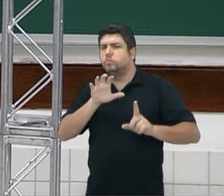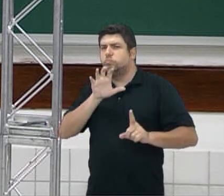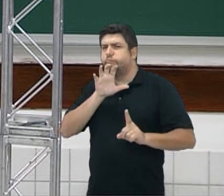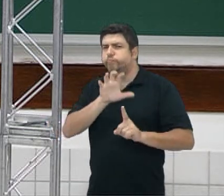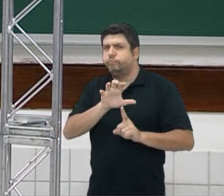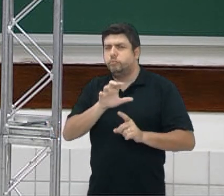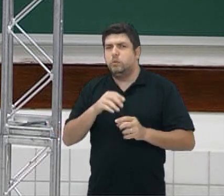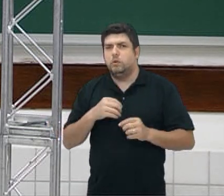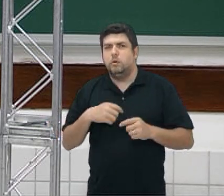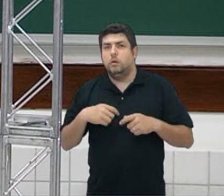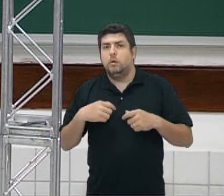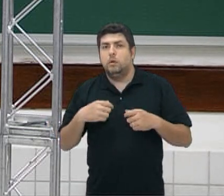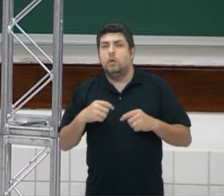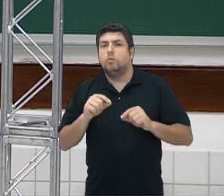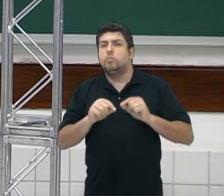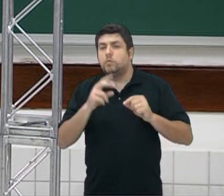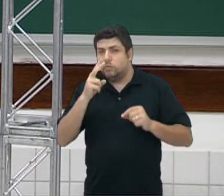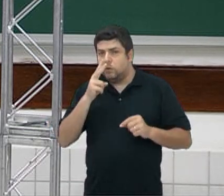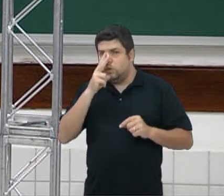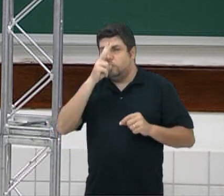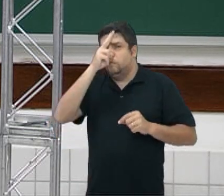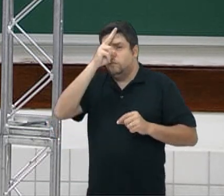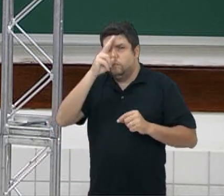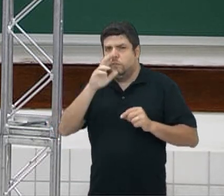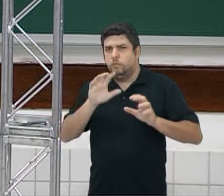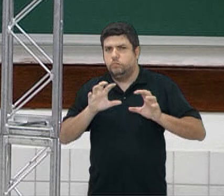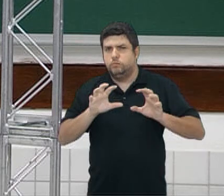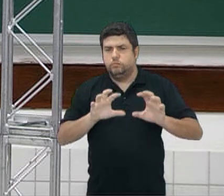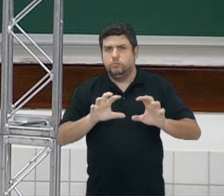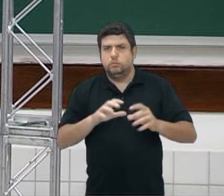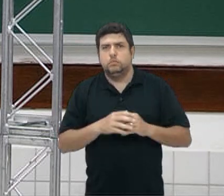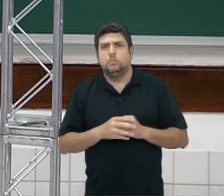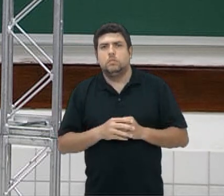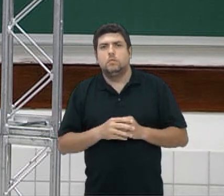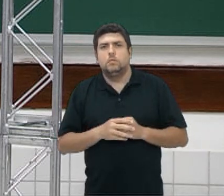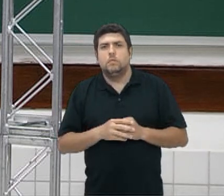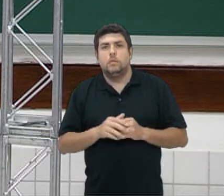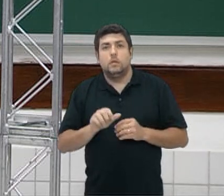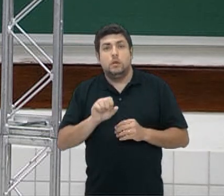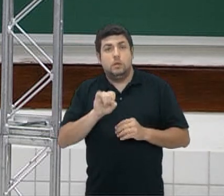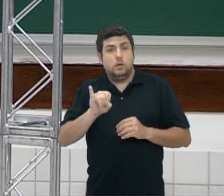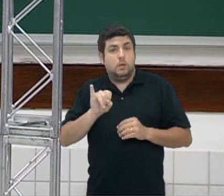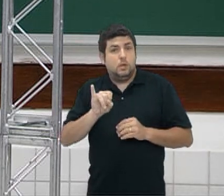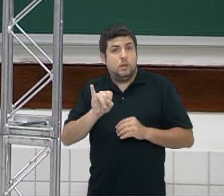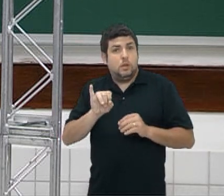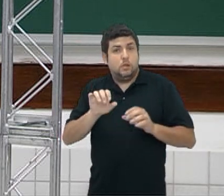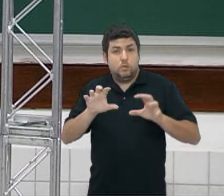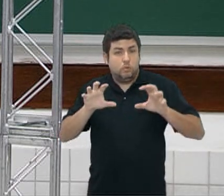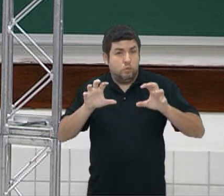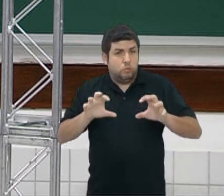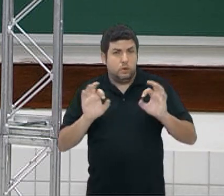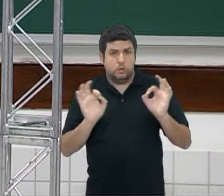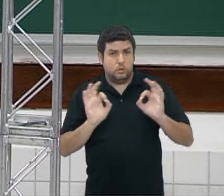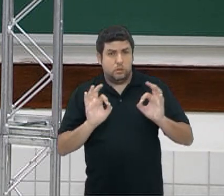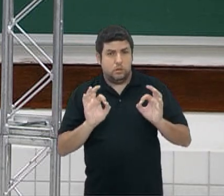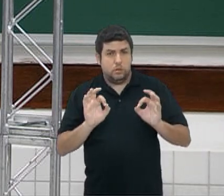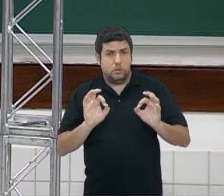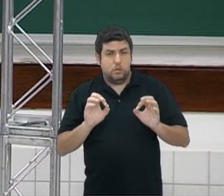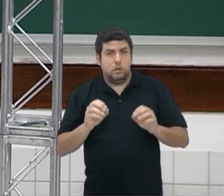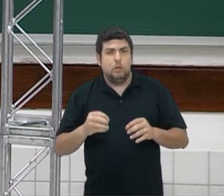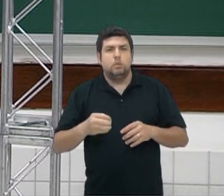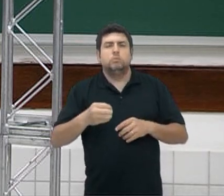será necessária uma força. Mas quando não existe esse agente externo, a gente diz que ele se conserva,